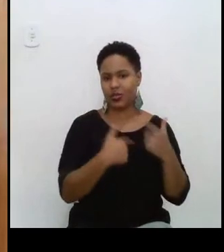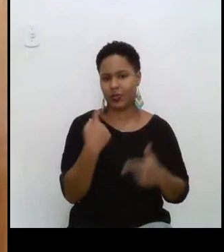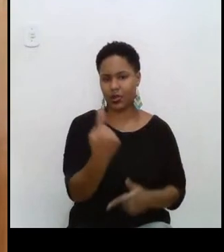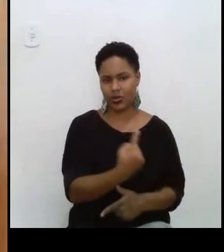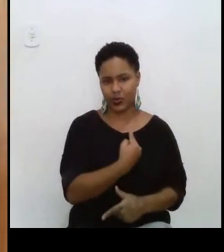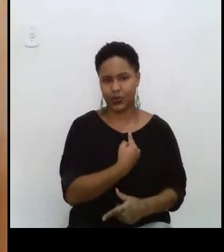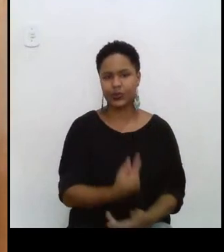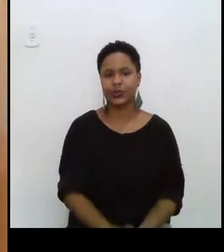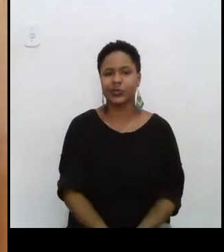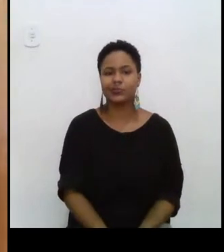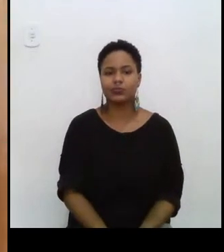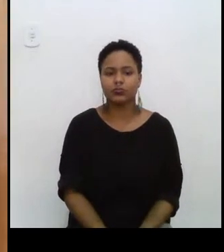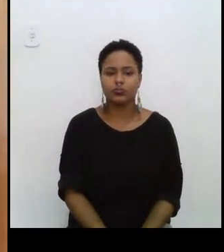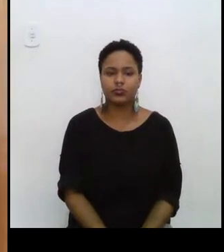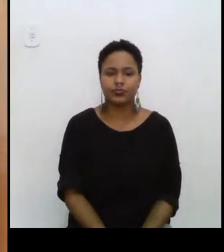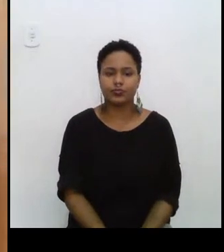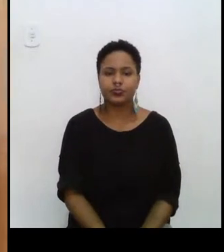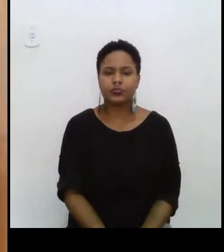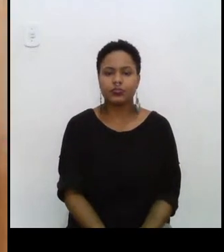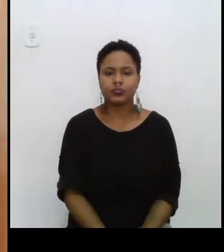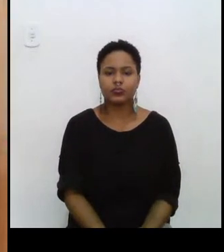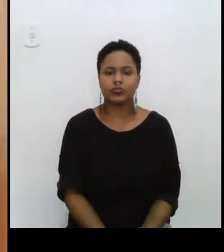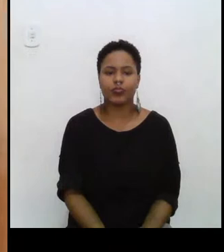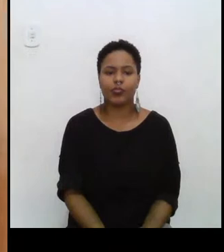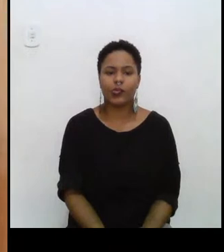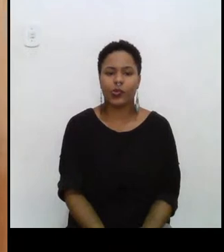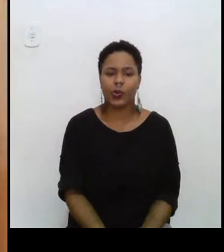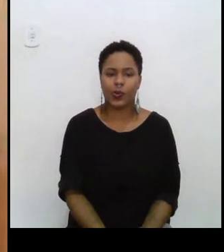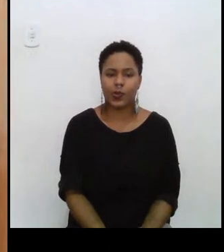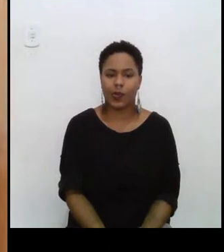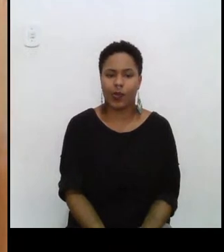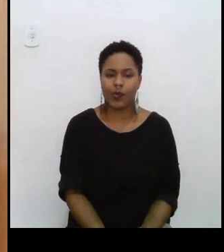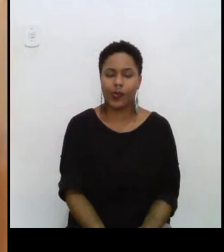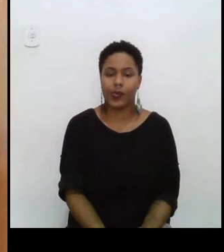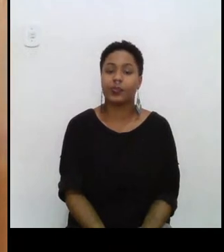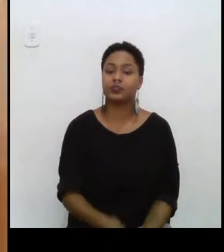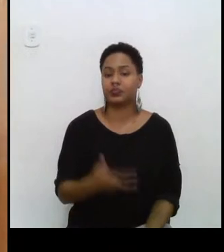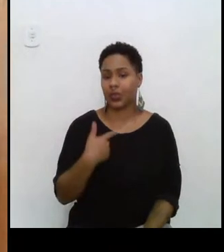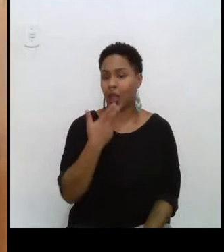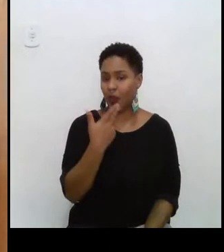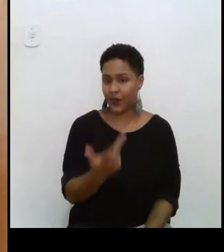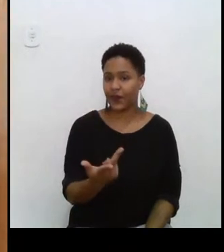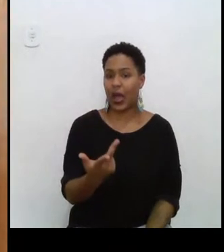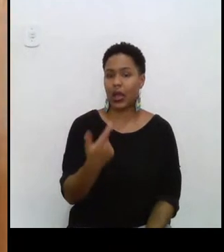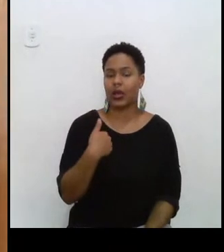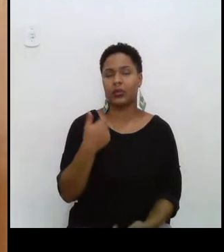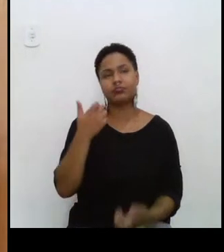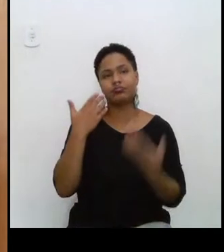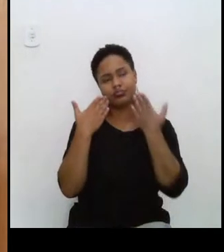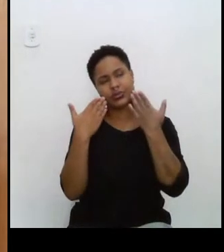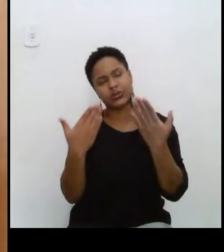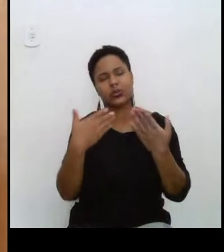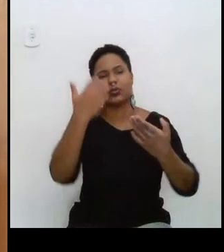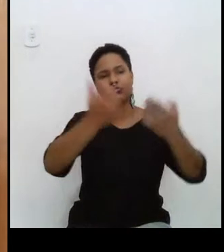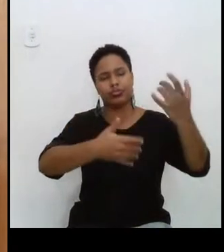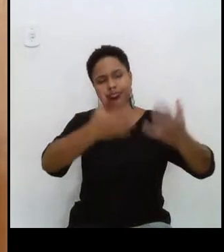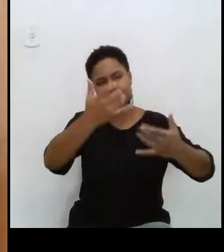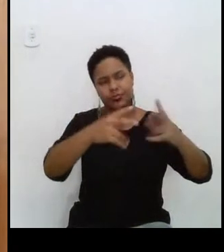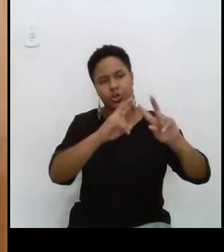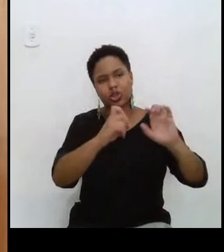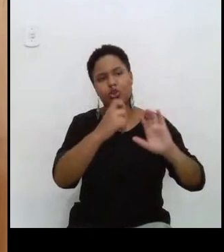Bueno como ele comentar um pouco la presentación ele memoriale não só lamento é